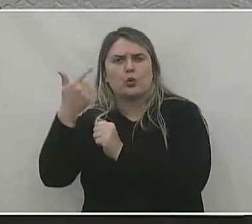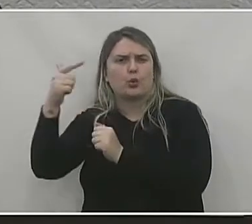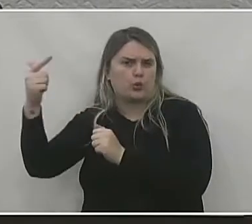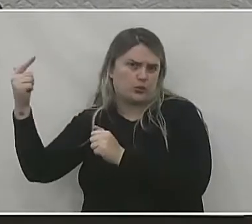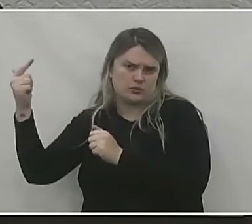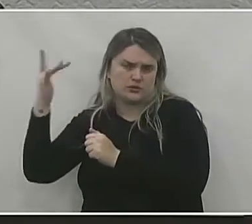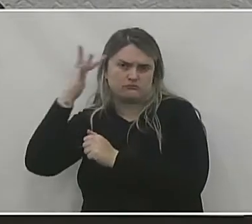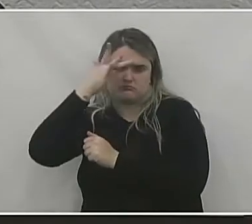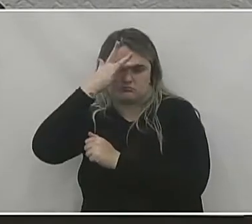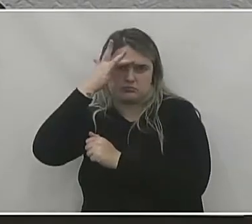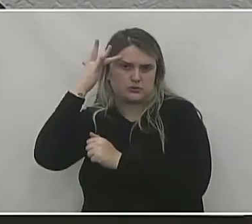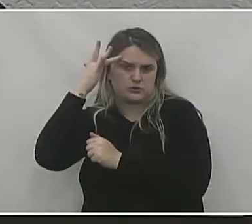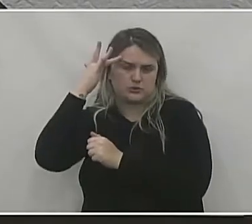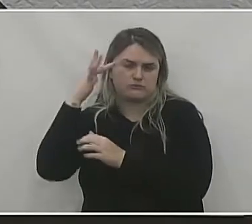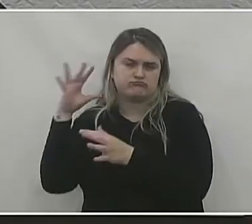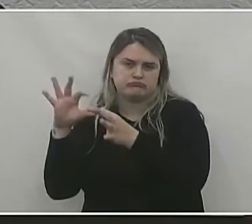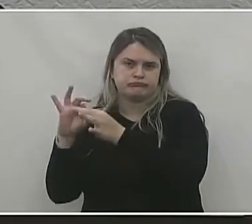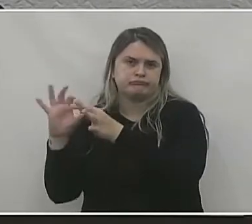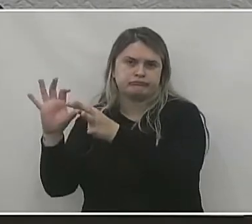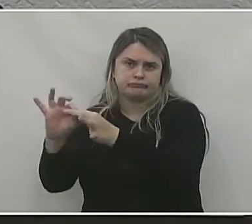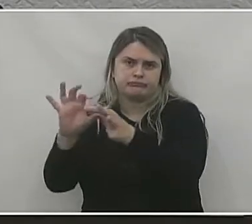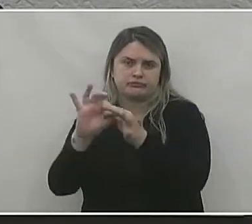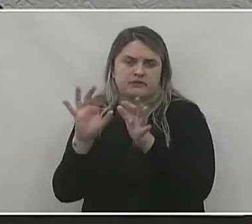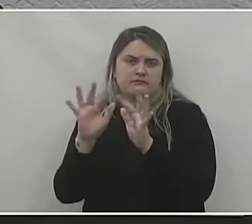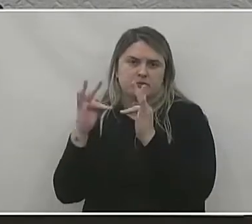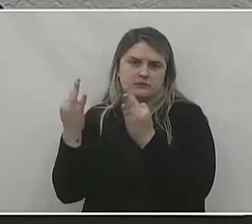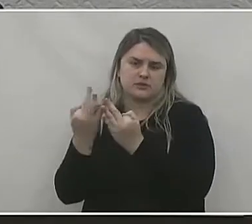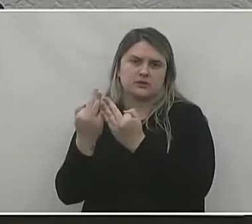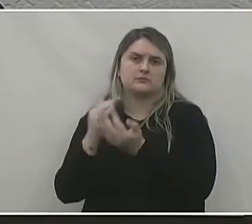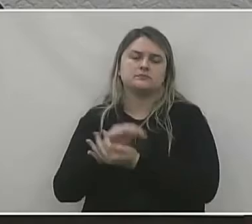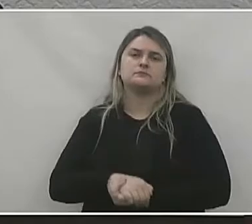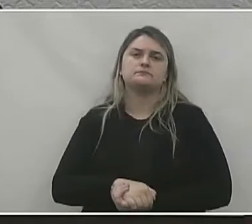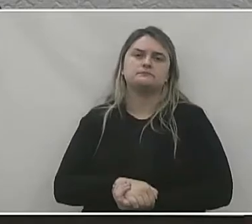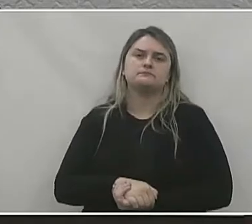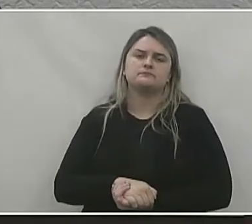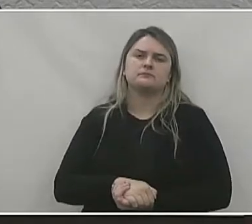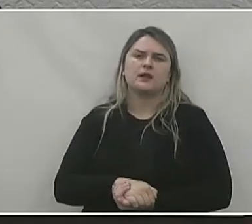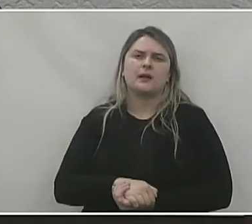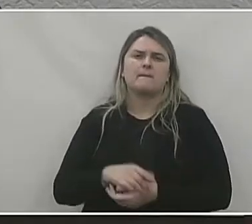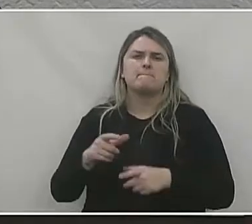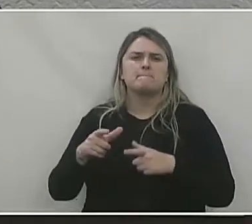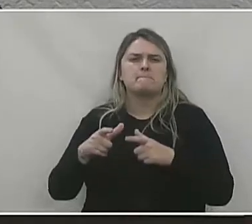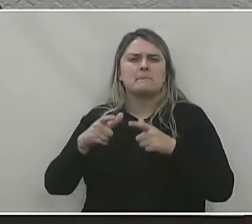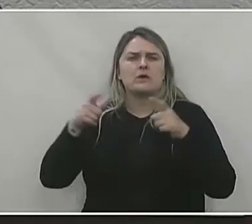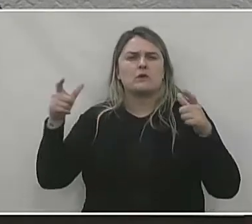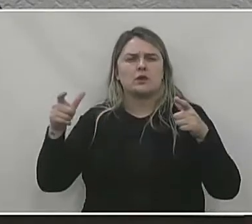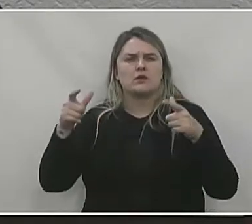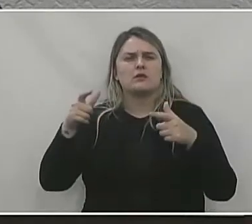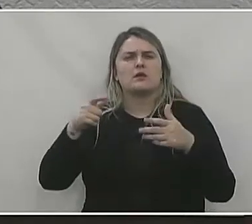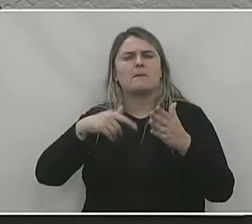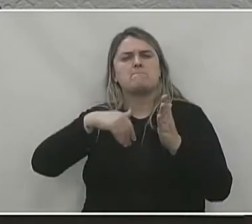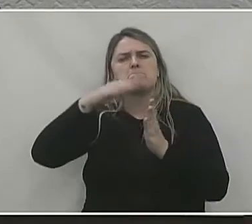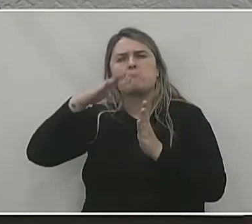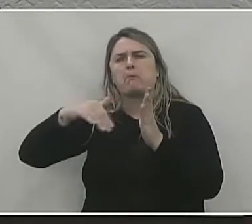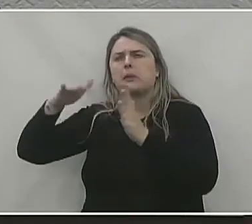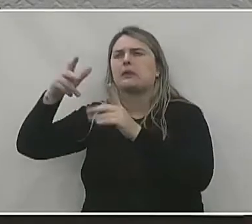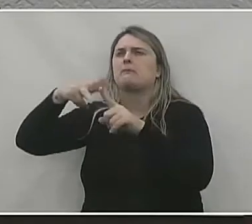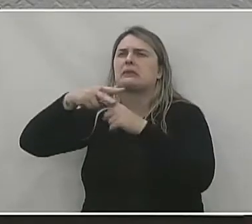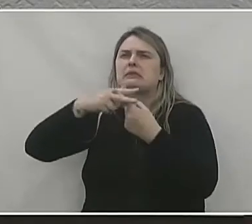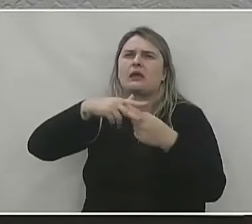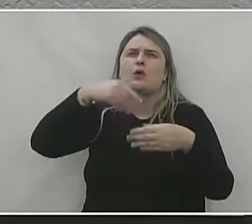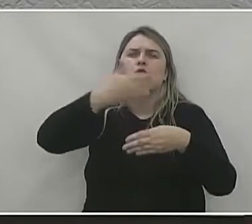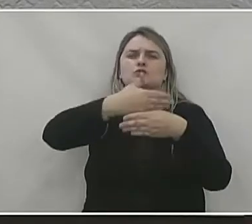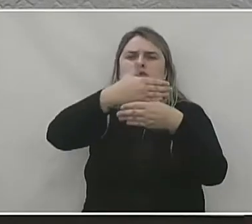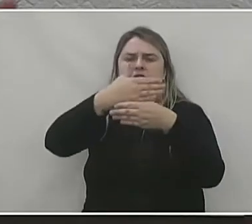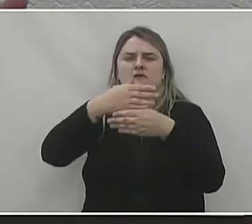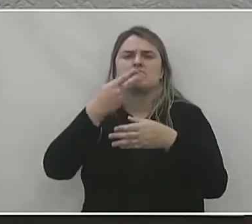mais pessoas ali ligadas, da família também. E a maioria das melhorias que teve na nossa cidade,